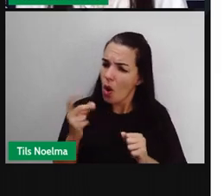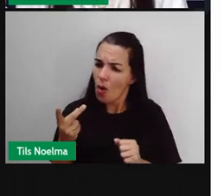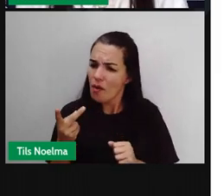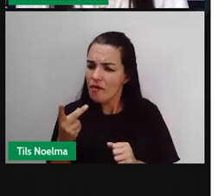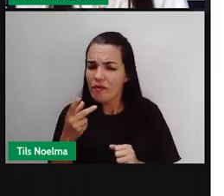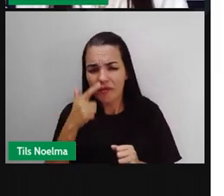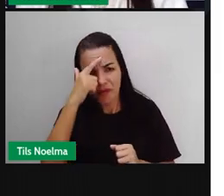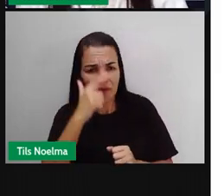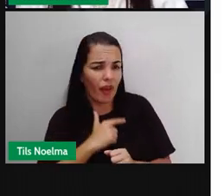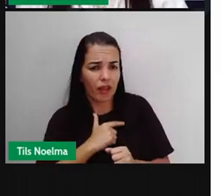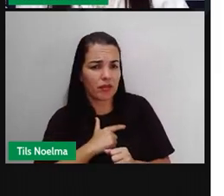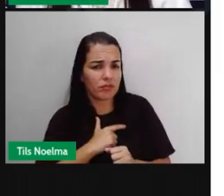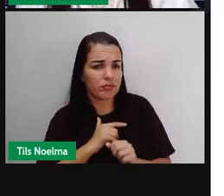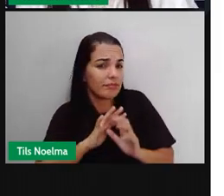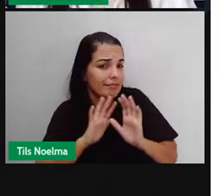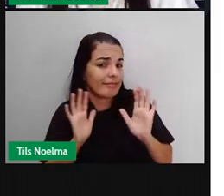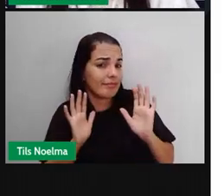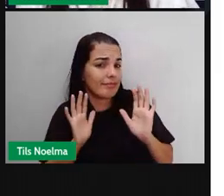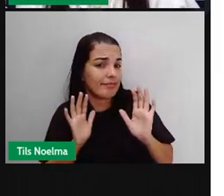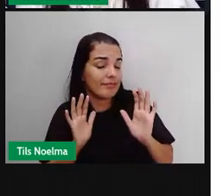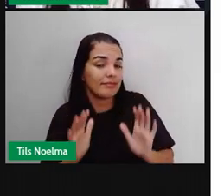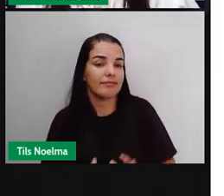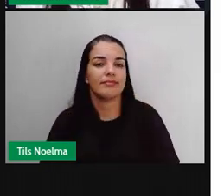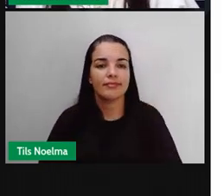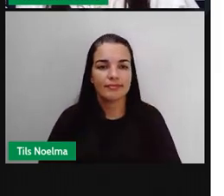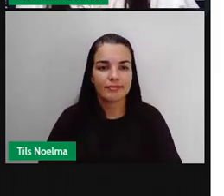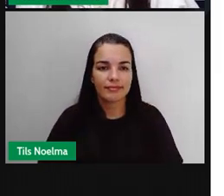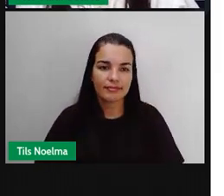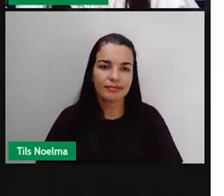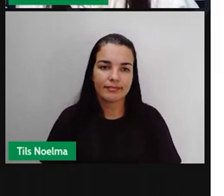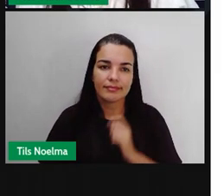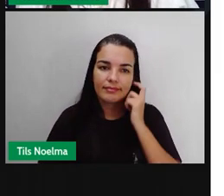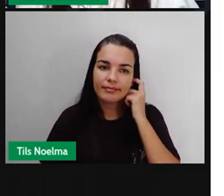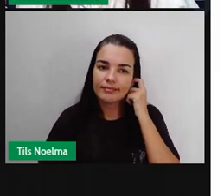de dar qualidade, seriam aí só coisas positivas.